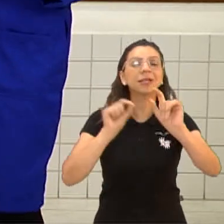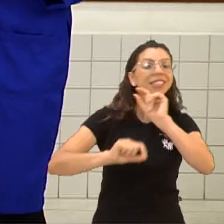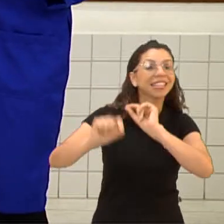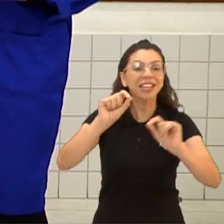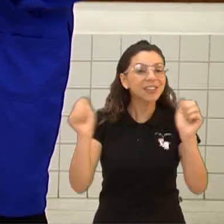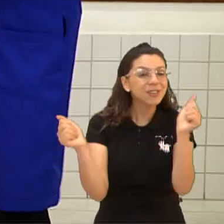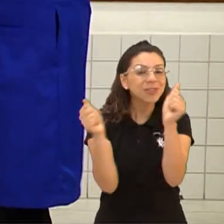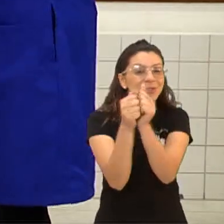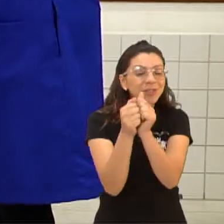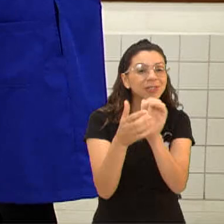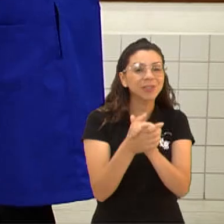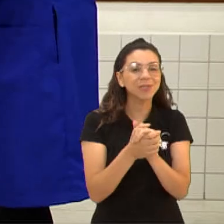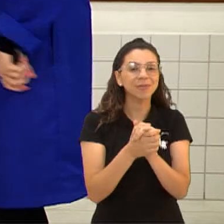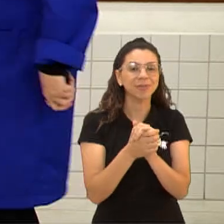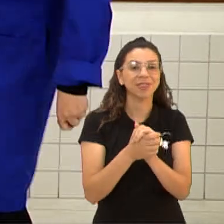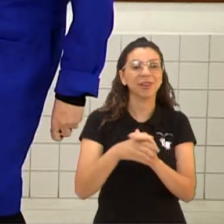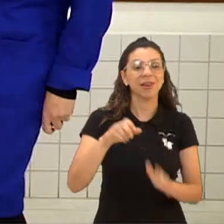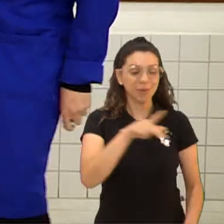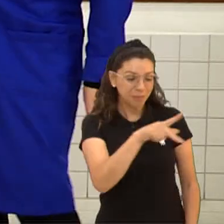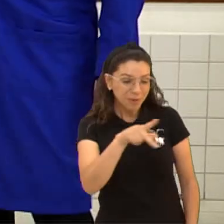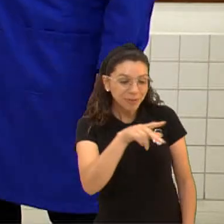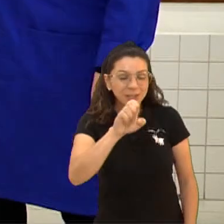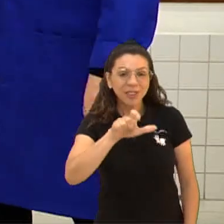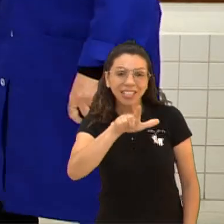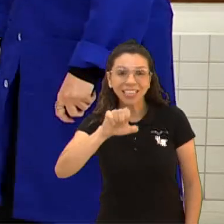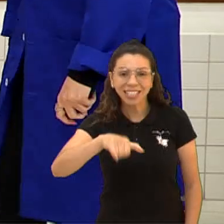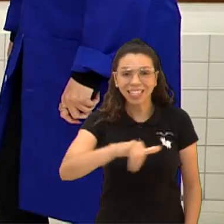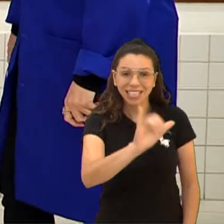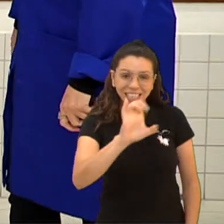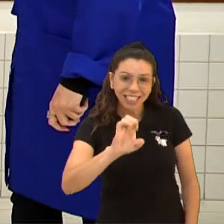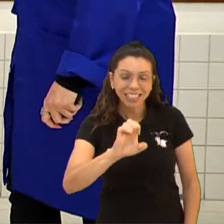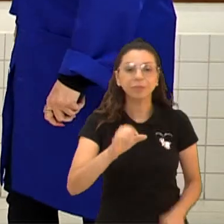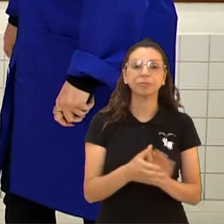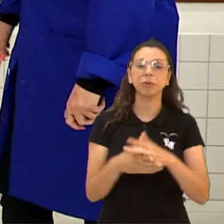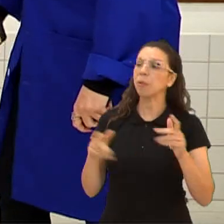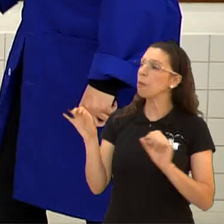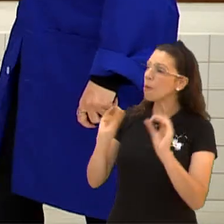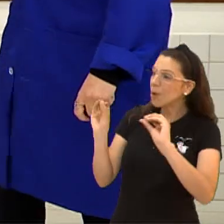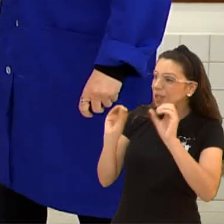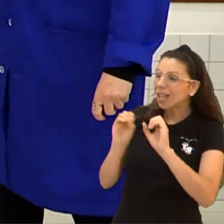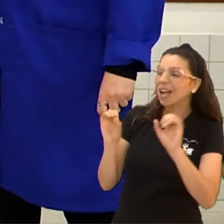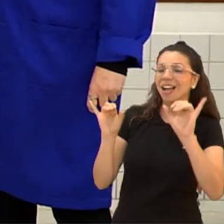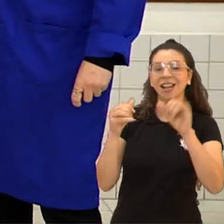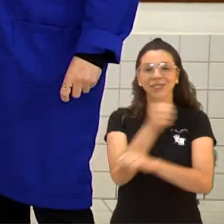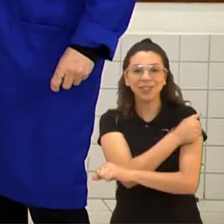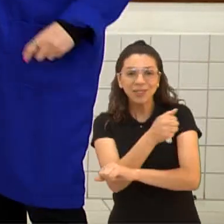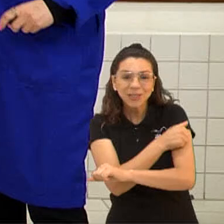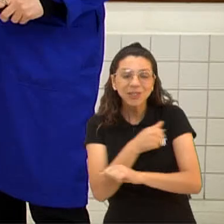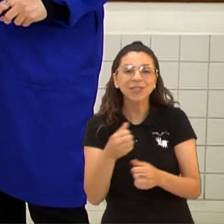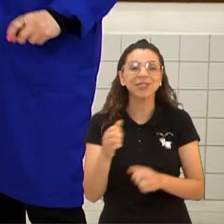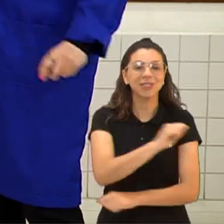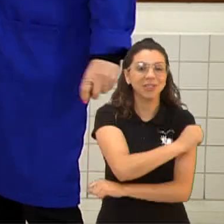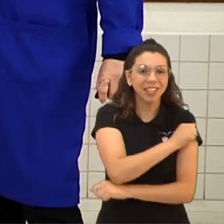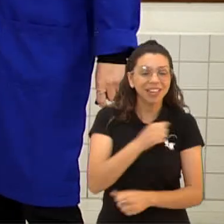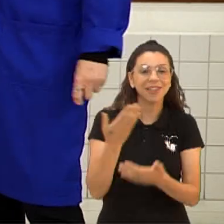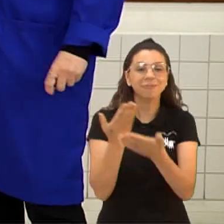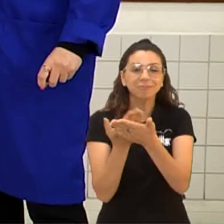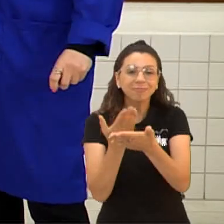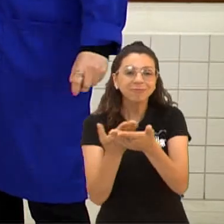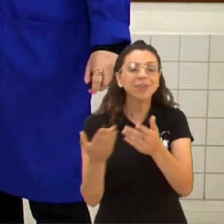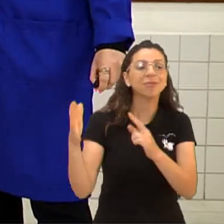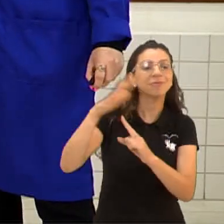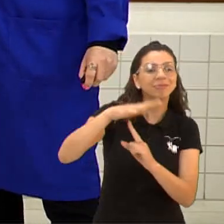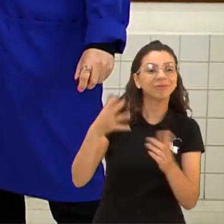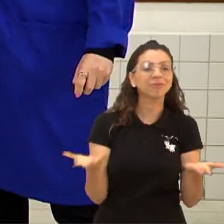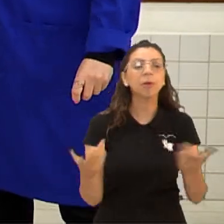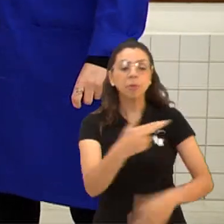quem está comigo, a professora Elaine. Olá, alunos do 8º ano, sejam bem-vindos ao Aula Paraná. Eu sou a professora Elaine e